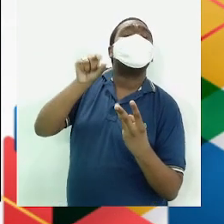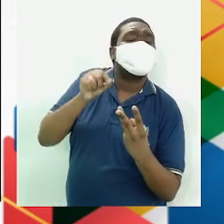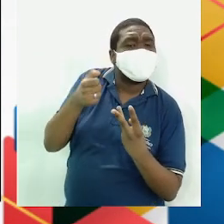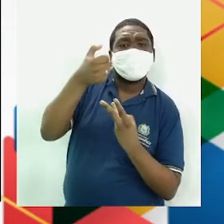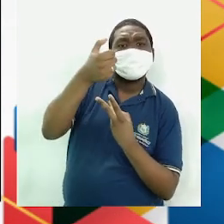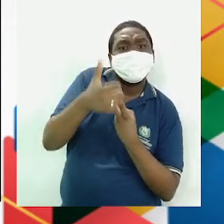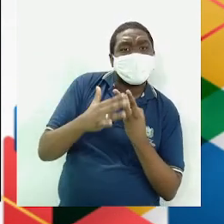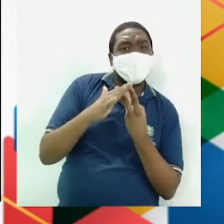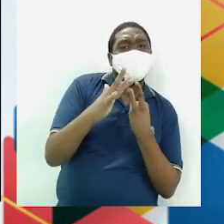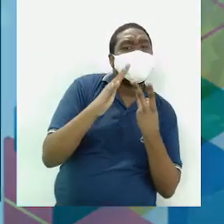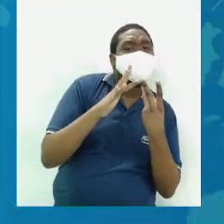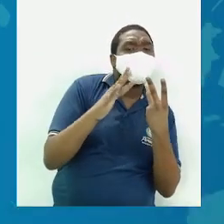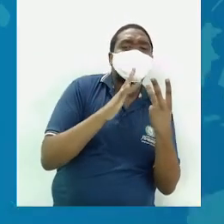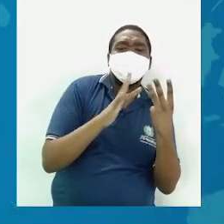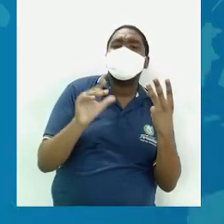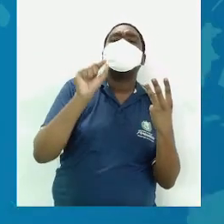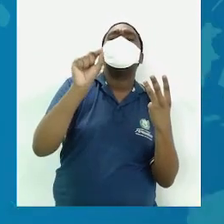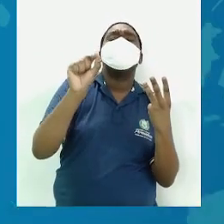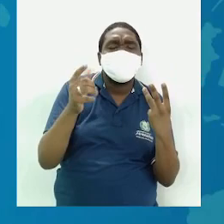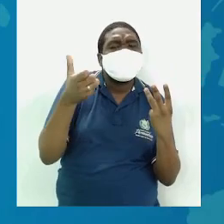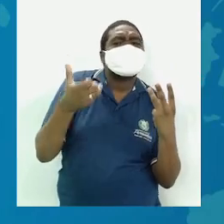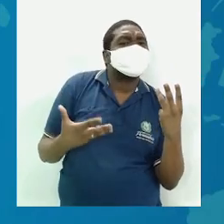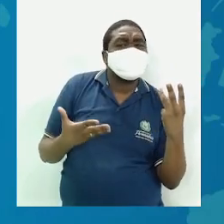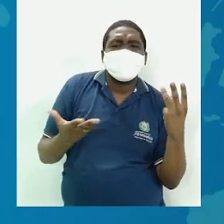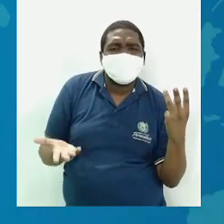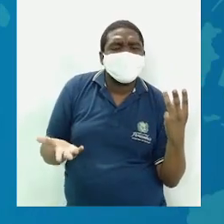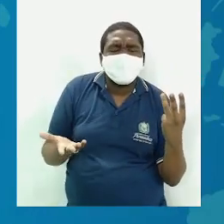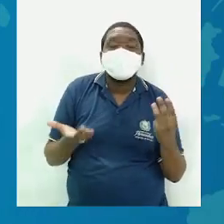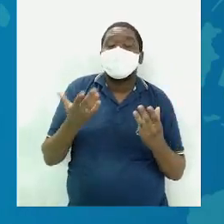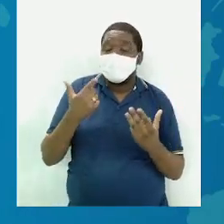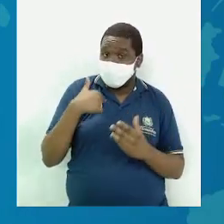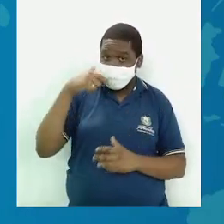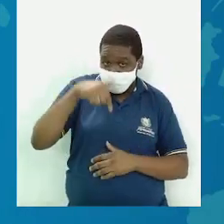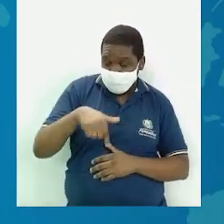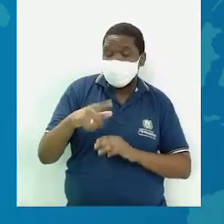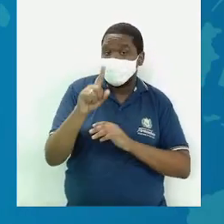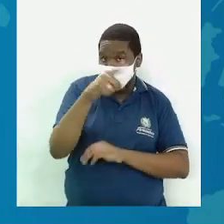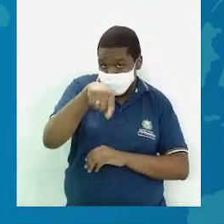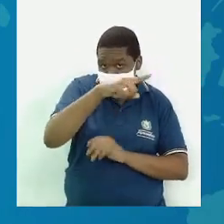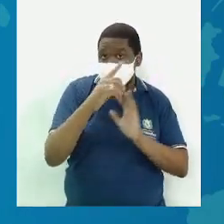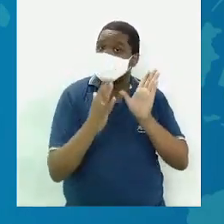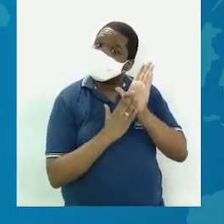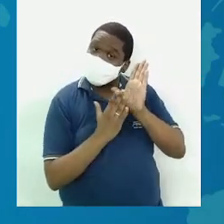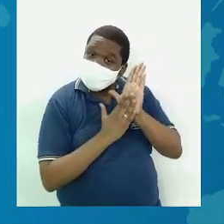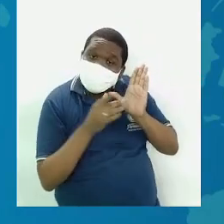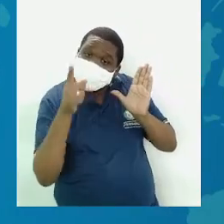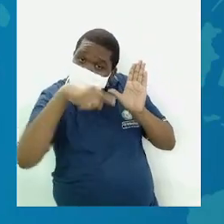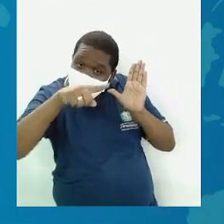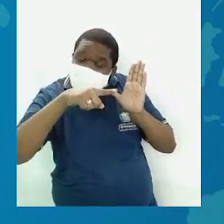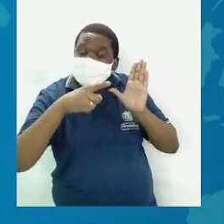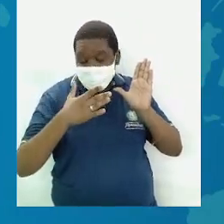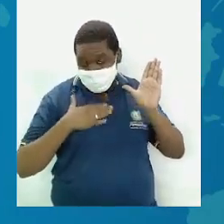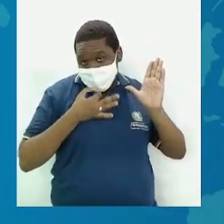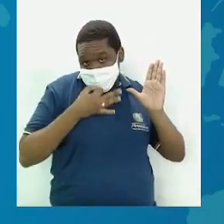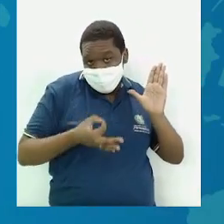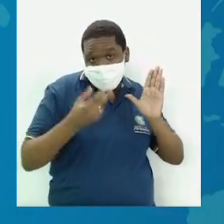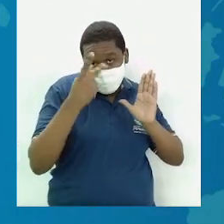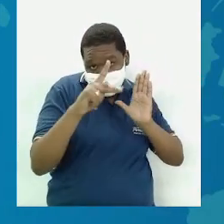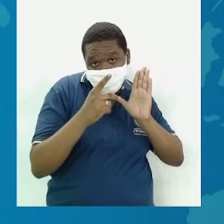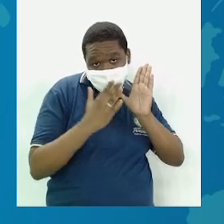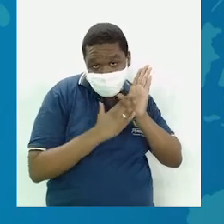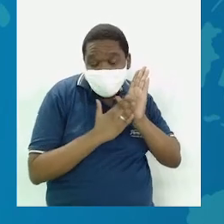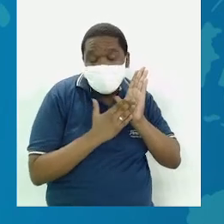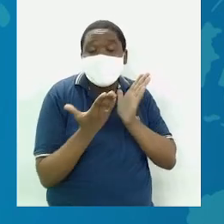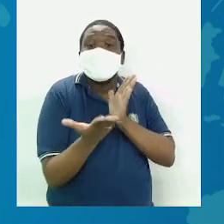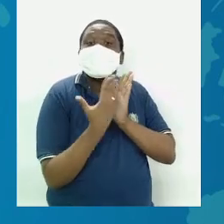importantes? Muito bem, eu vou sugerir para vocês aqui um livro muito bom, eu gosto muito dele,